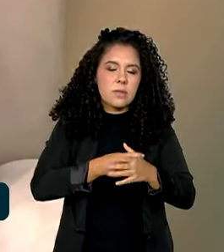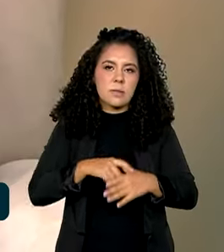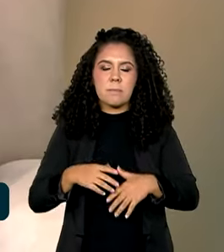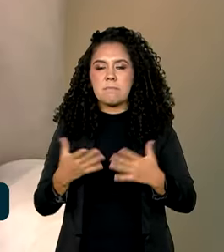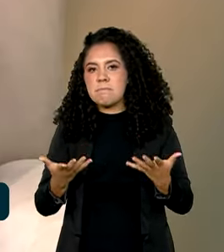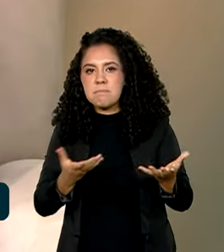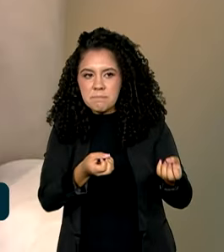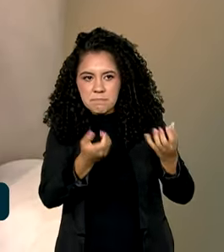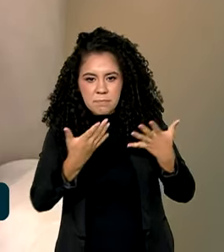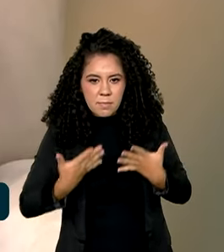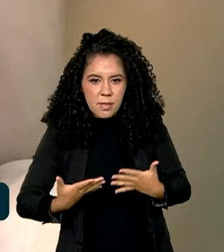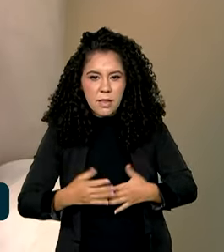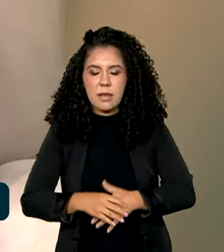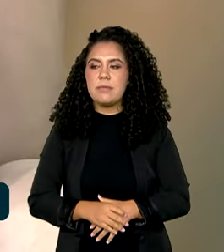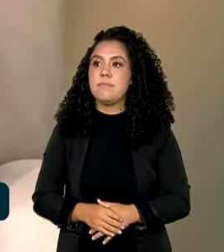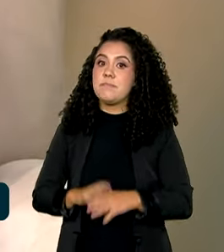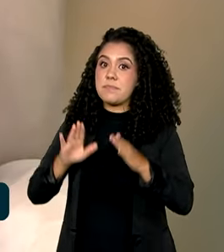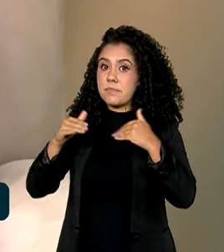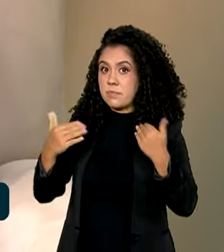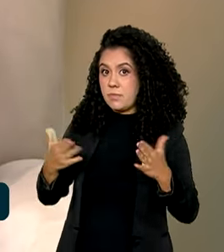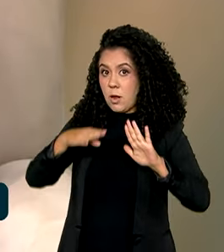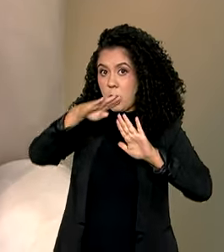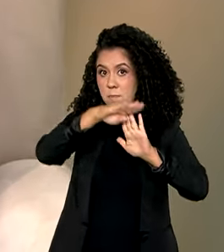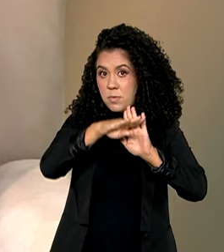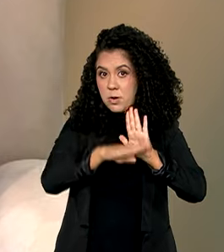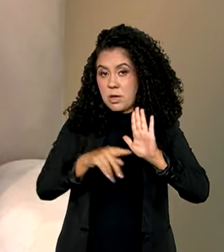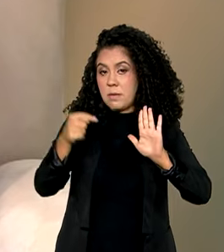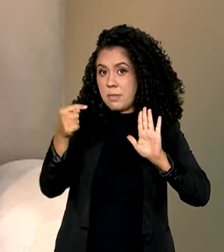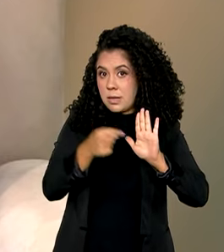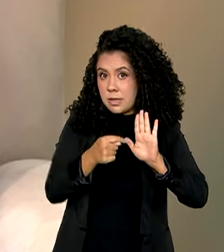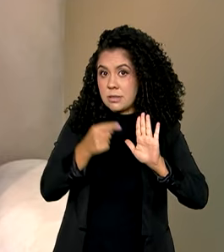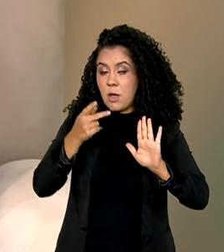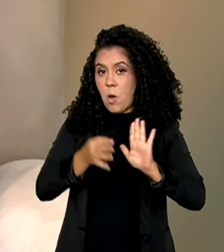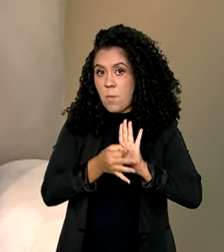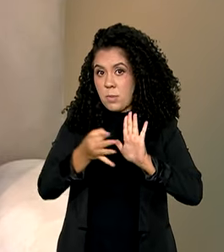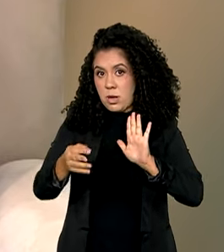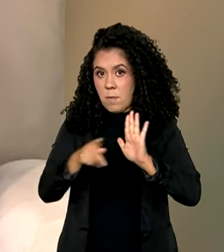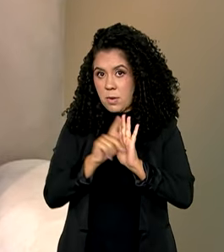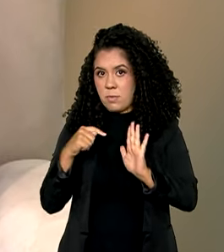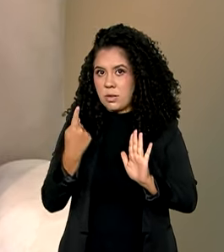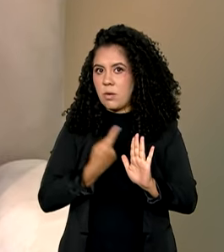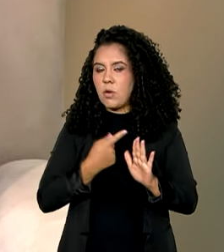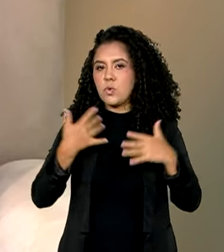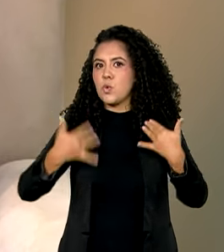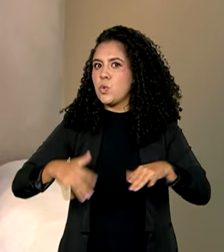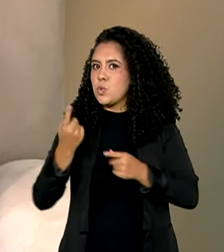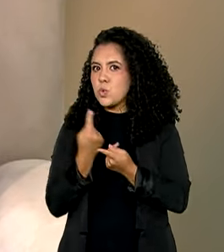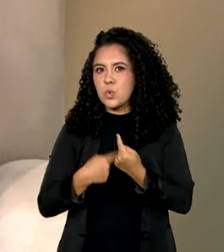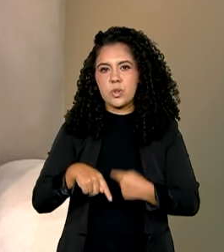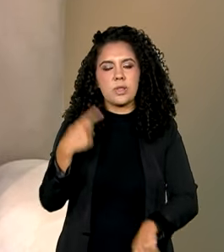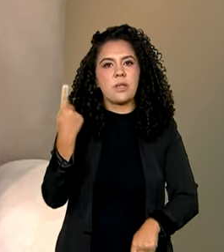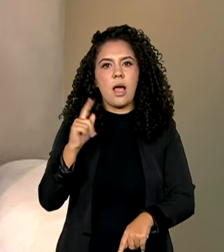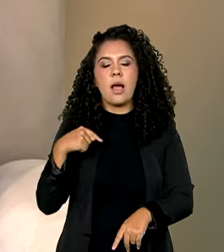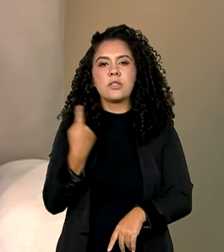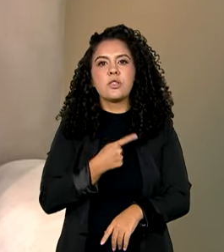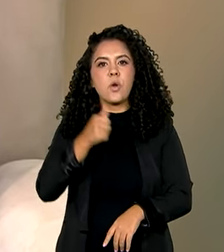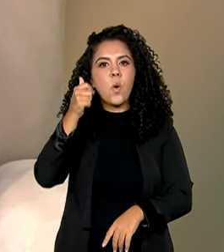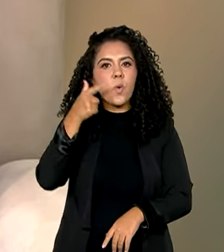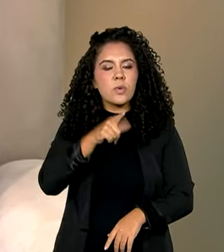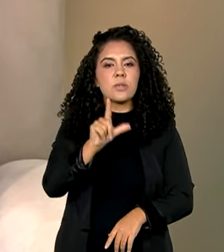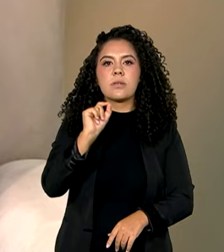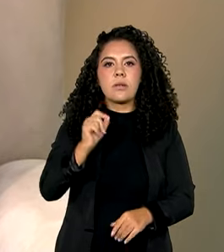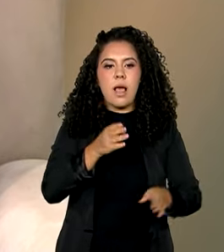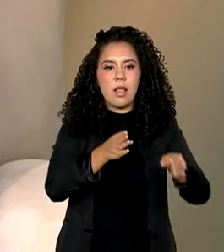renegociadas. Bom, o desenrola, do nosso ponto de vista, ele é um sucesso absoluto. A gente conseguiu aí na etapa de leilão,